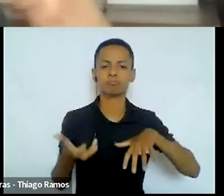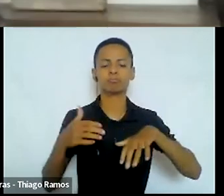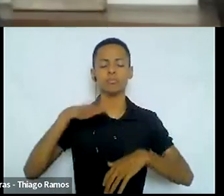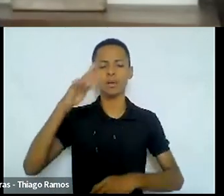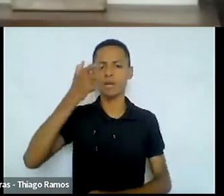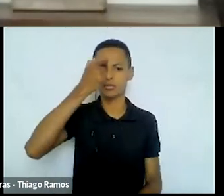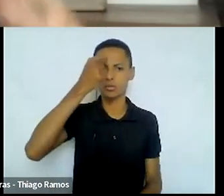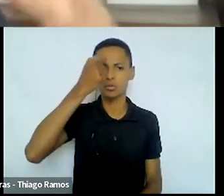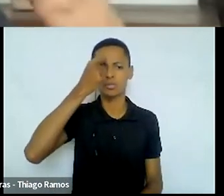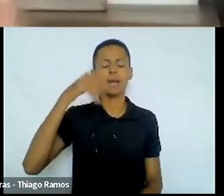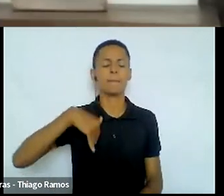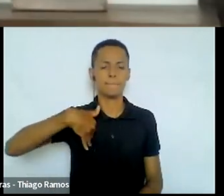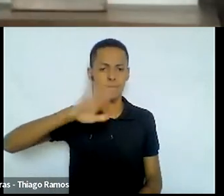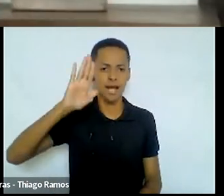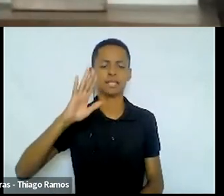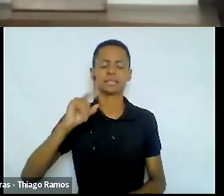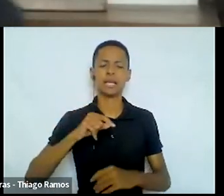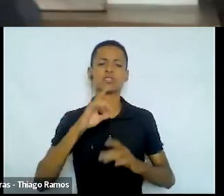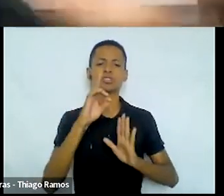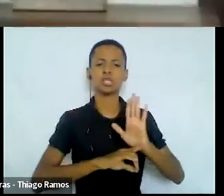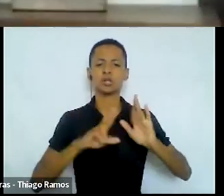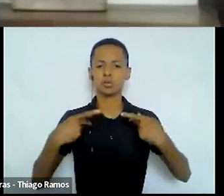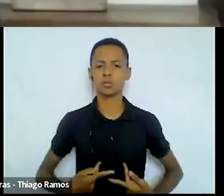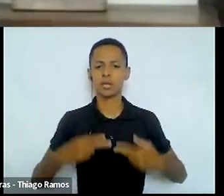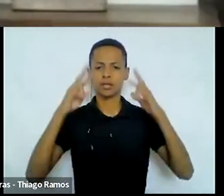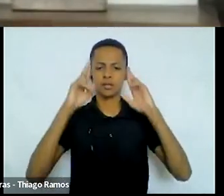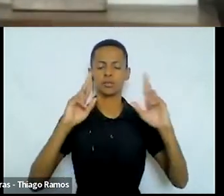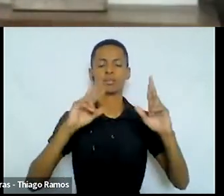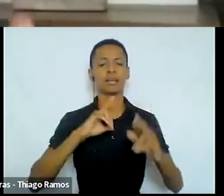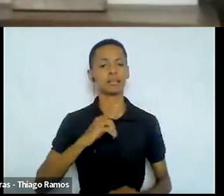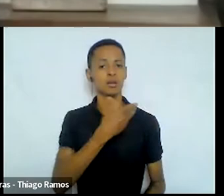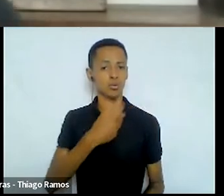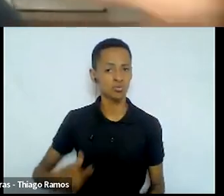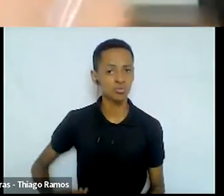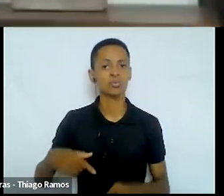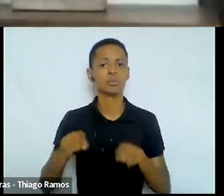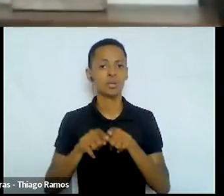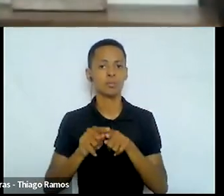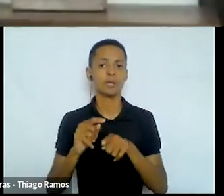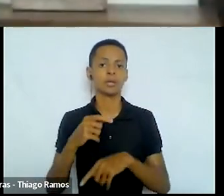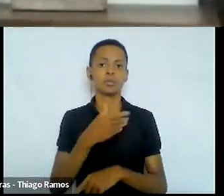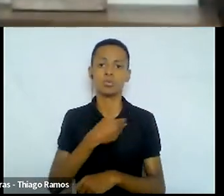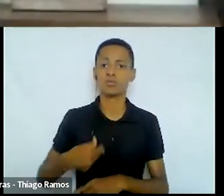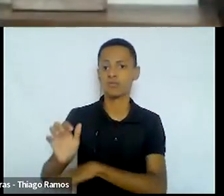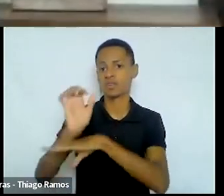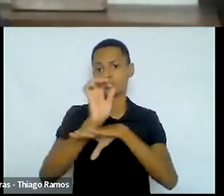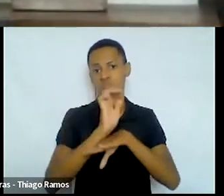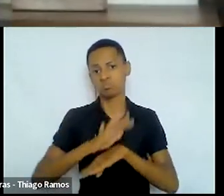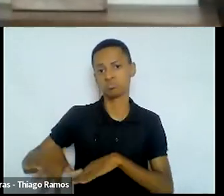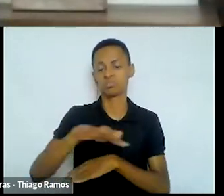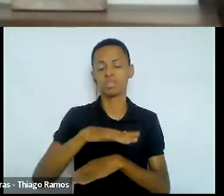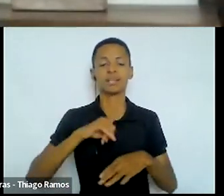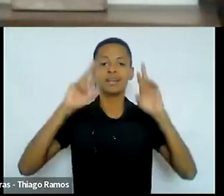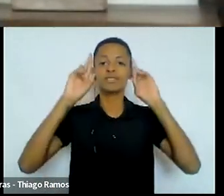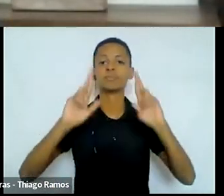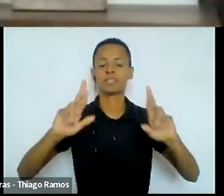mais respeitador de direitos humanos, ter um governo e governos estaduais mais respeitadores de direitos humanos, que é a luta